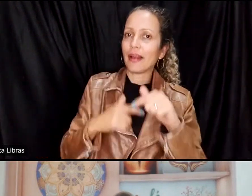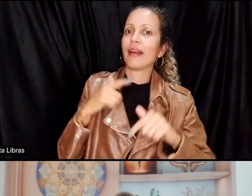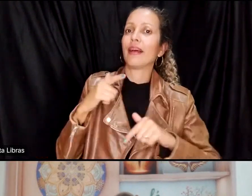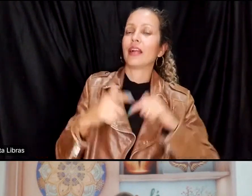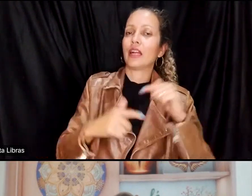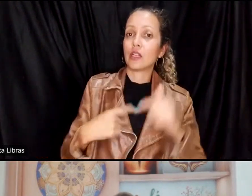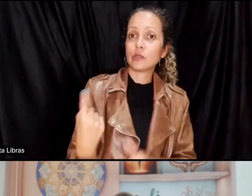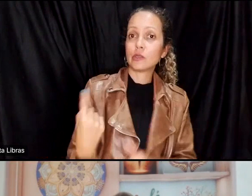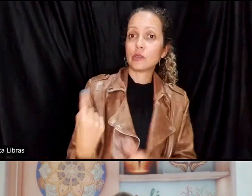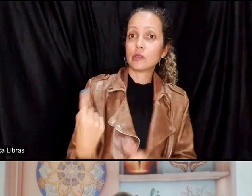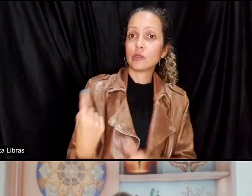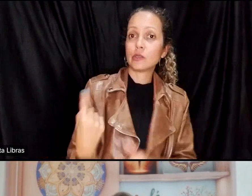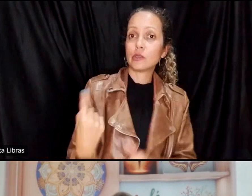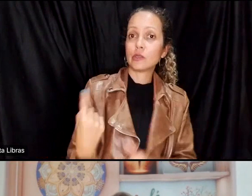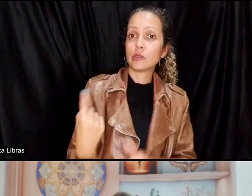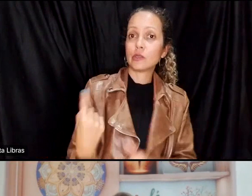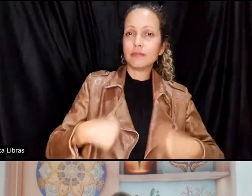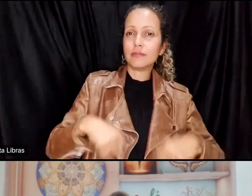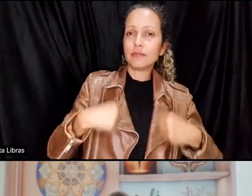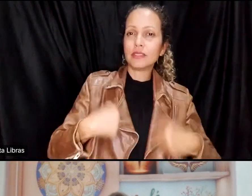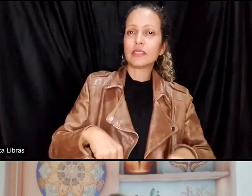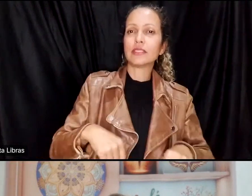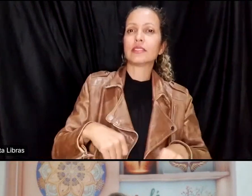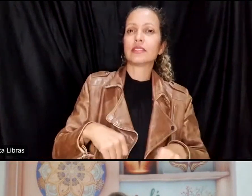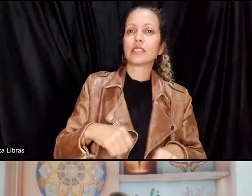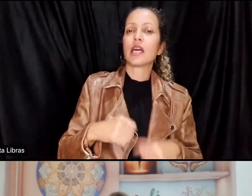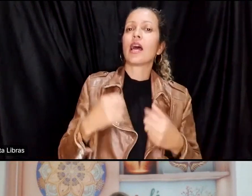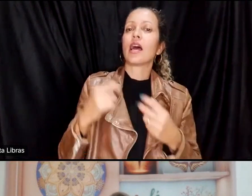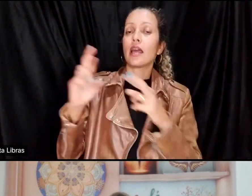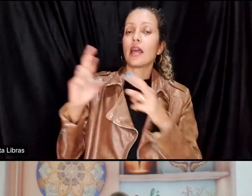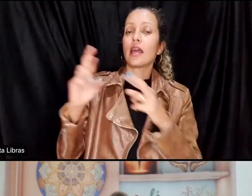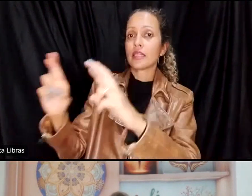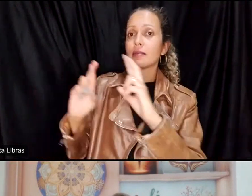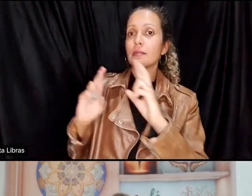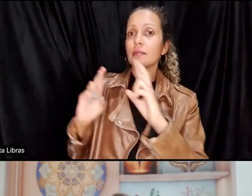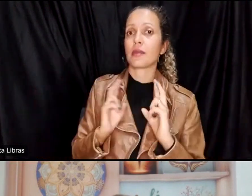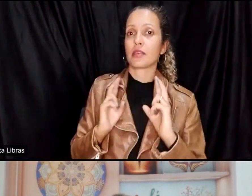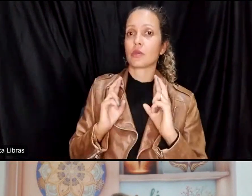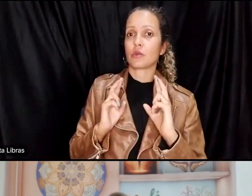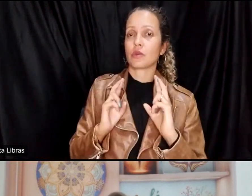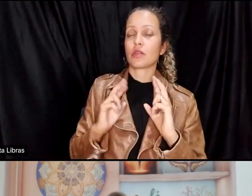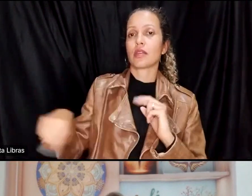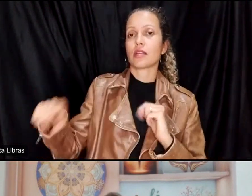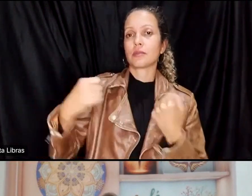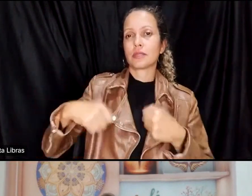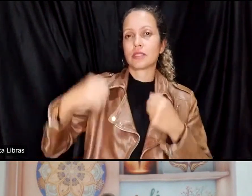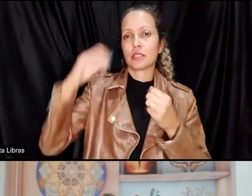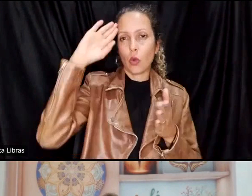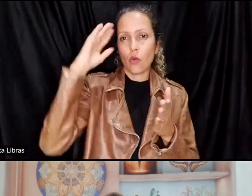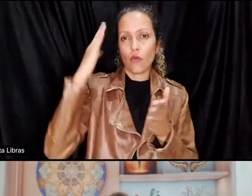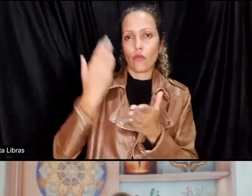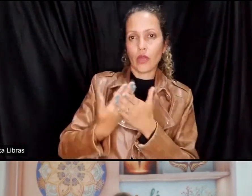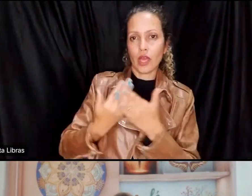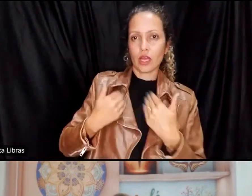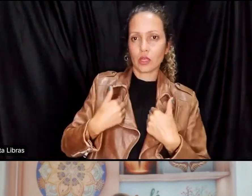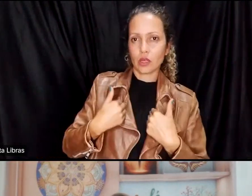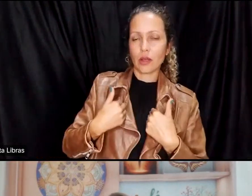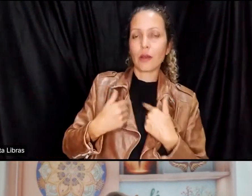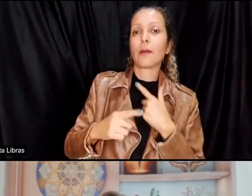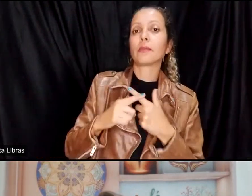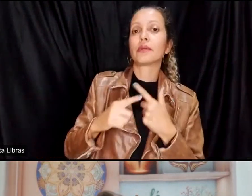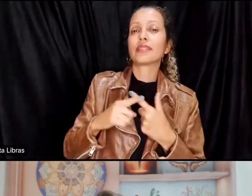ter o respeito deles. Eles precisam confiar na gente, porque tem toda uma história aí